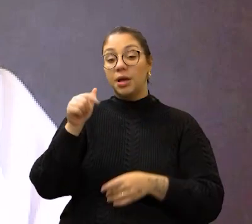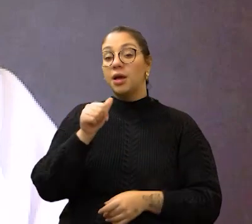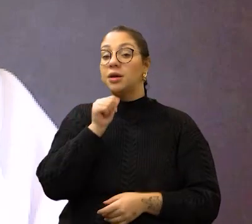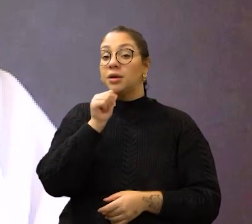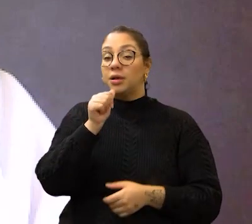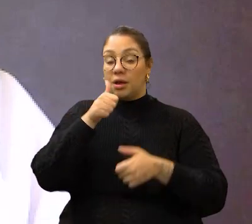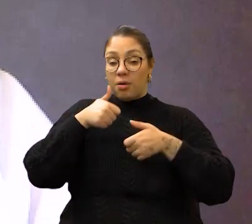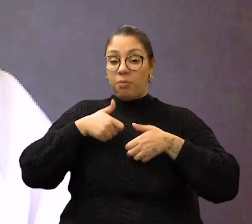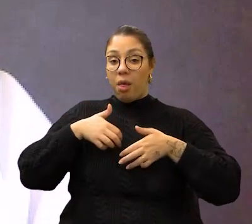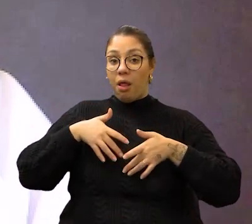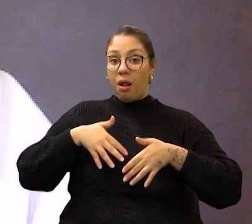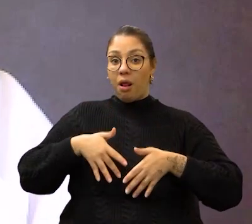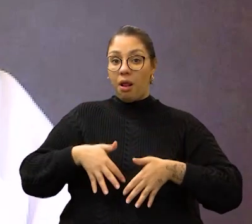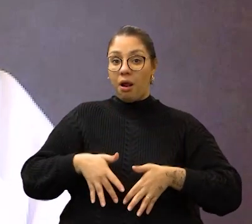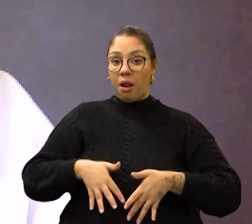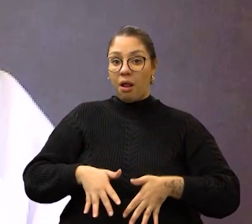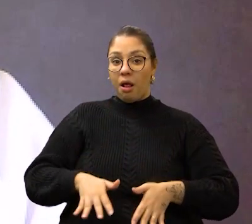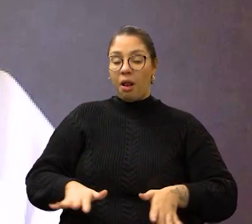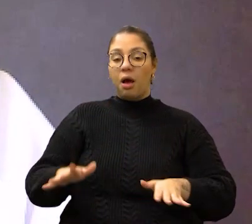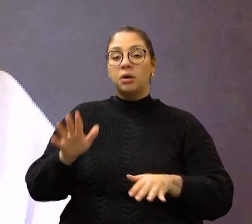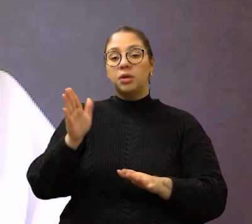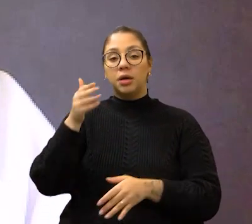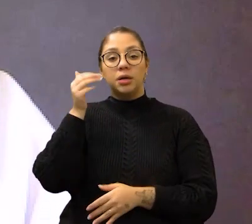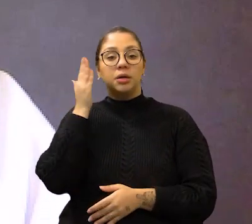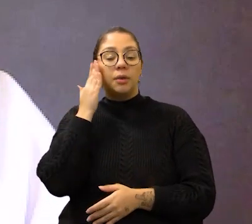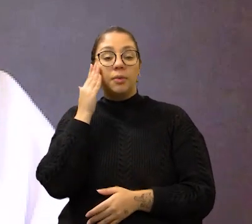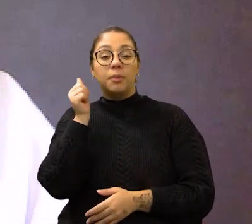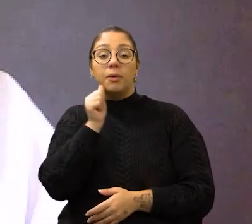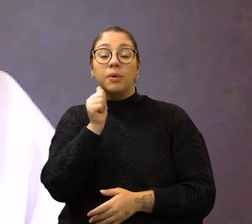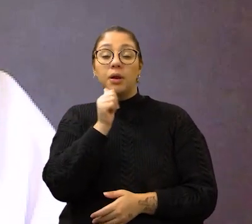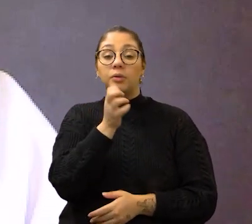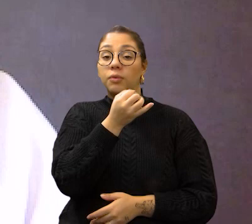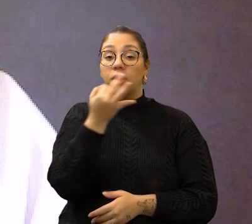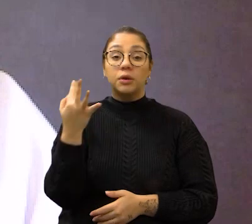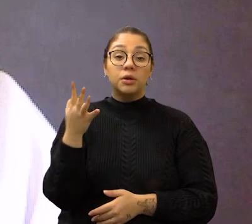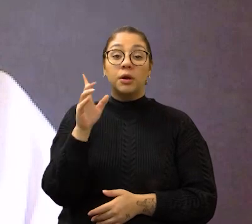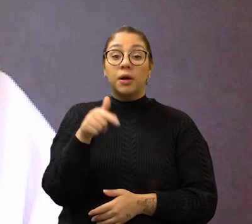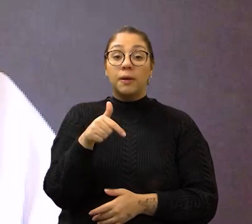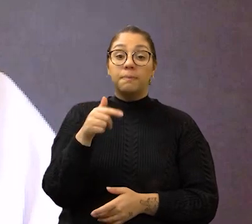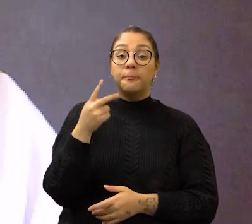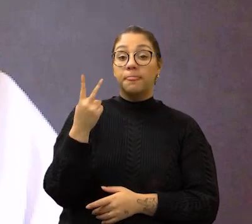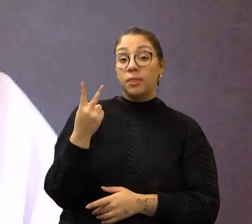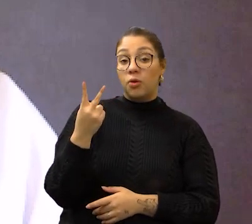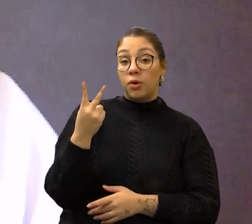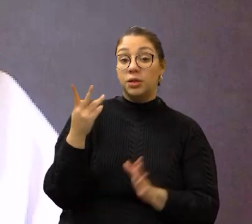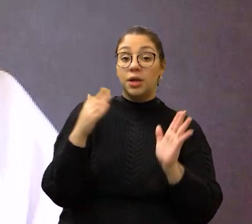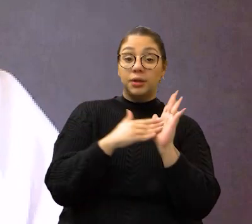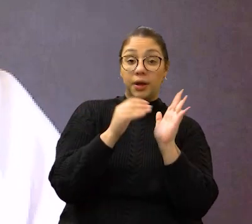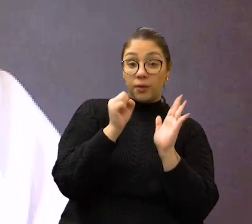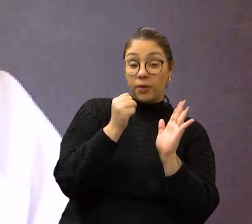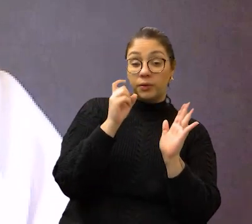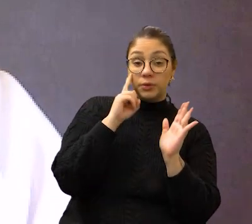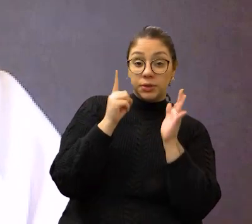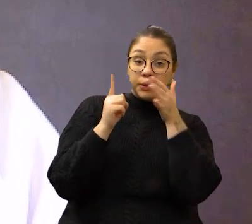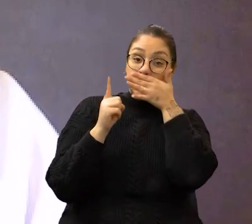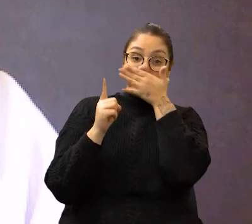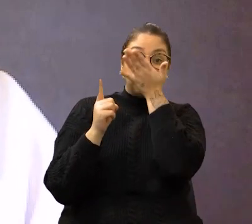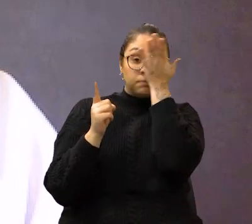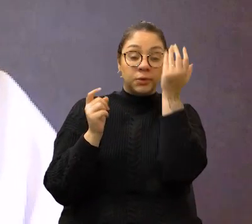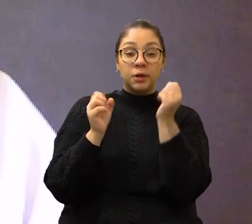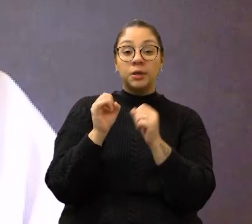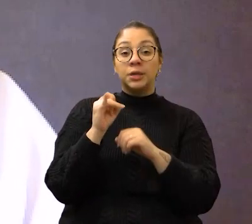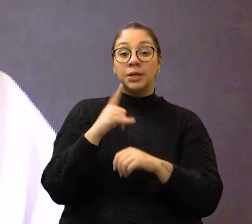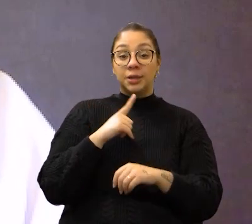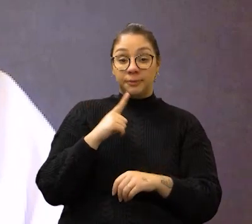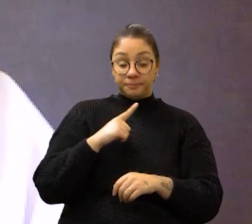aumentado, então a gente sabe que o fluxo menstrual de uma mulher, a gente considera normal quando ele ocorre entre 2 e 8 dias. Então aquele fluxo que